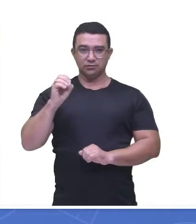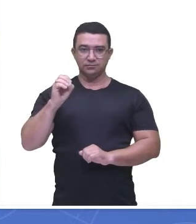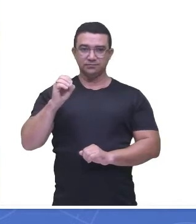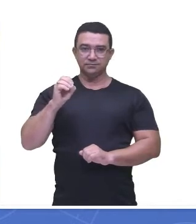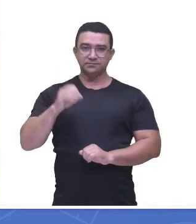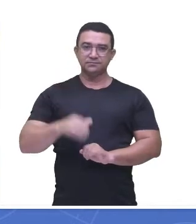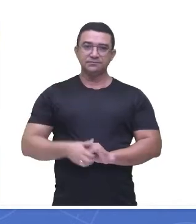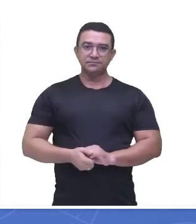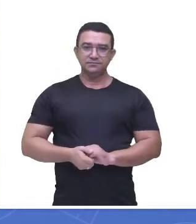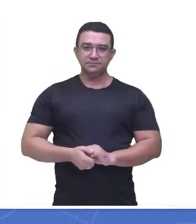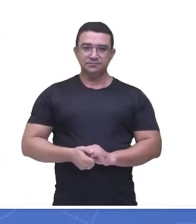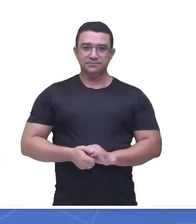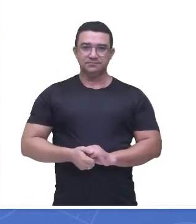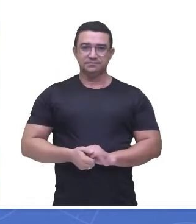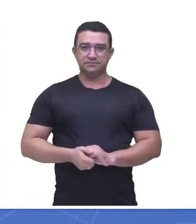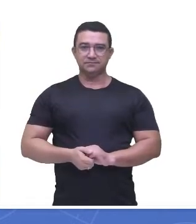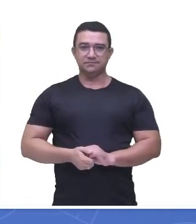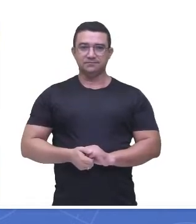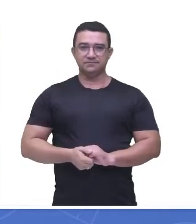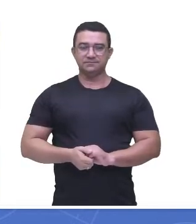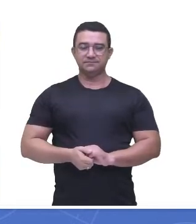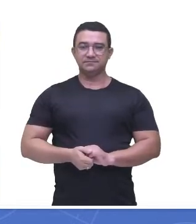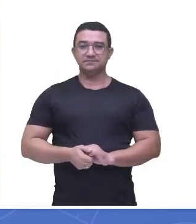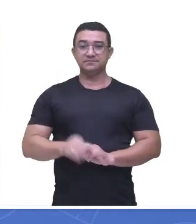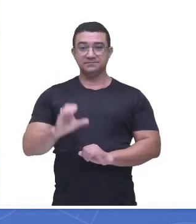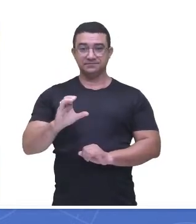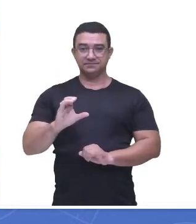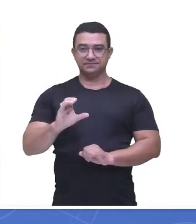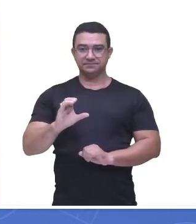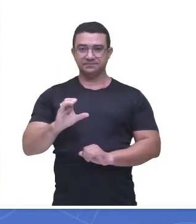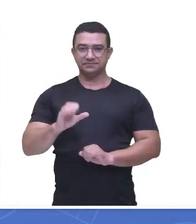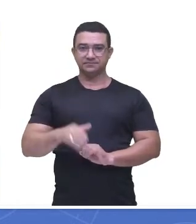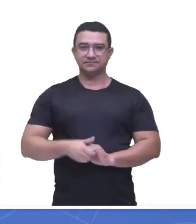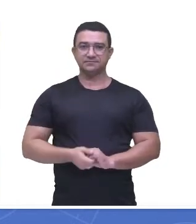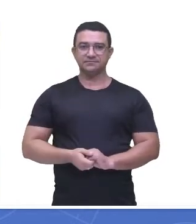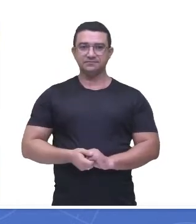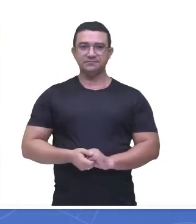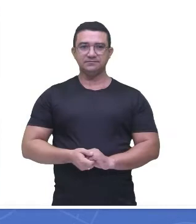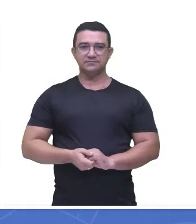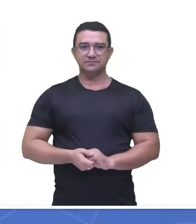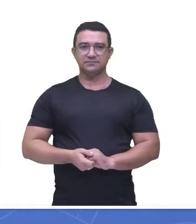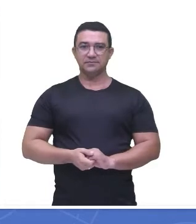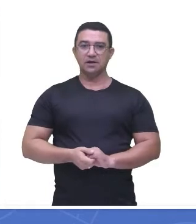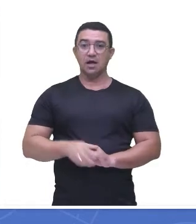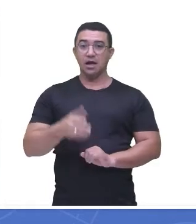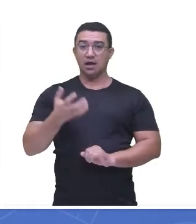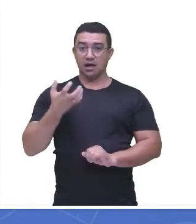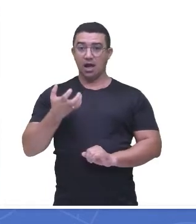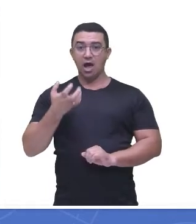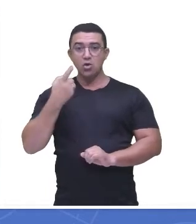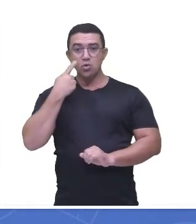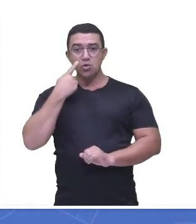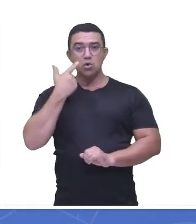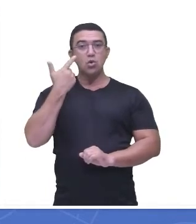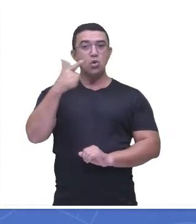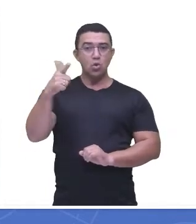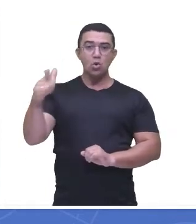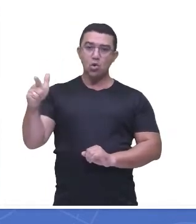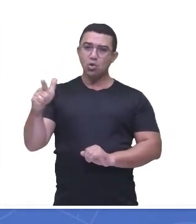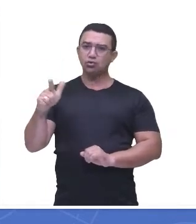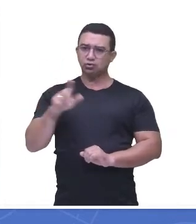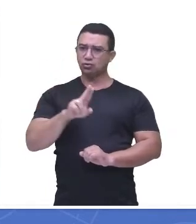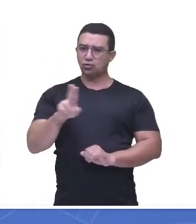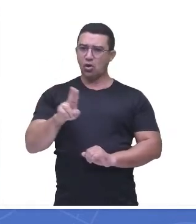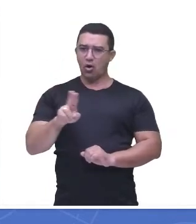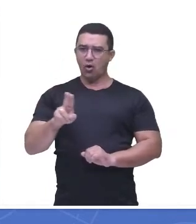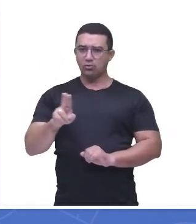da mesma escola, não é isso? Alternativa C. Quero ver mais nomes, outros alunos, porque os nomes sempre se repetem.